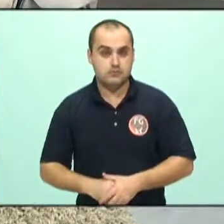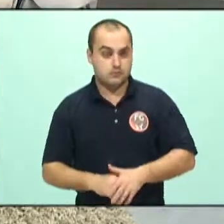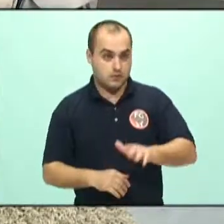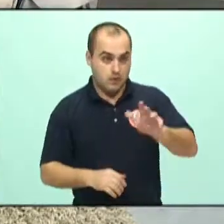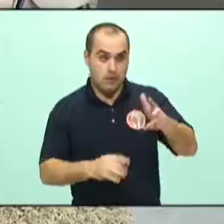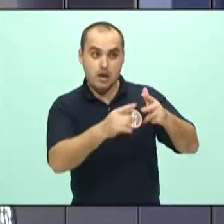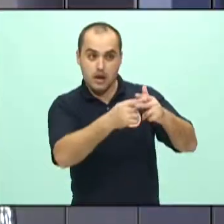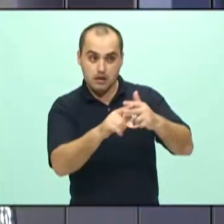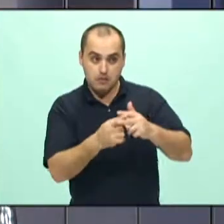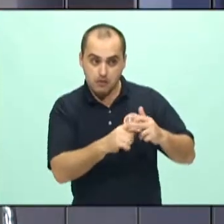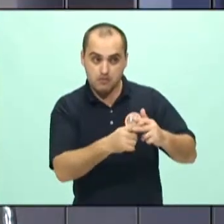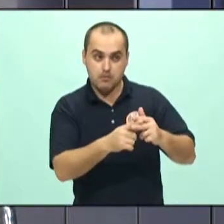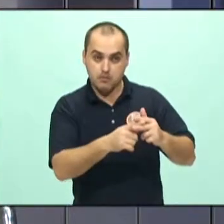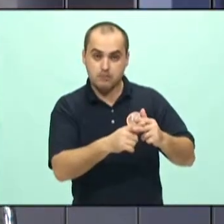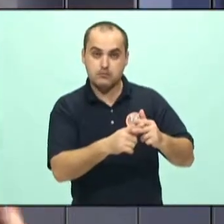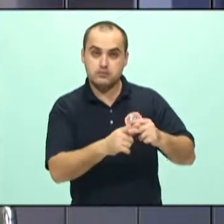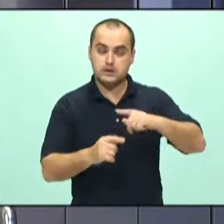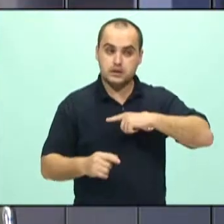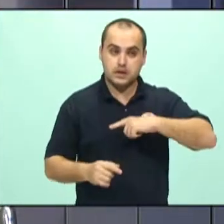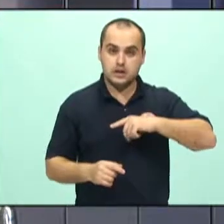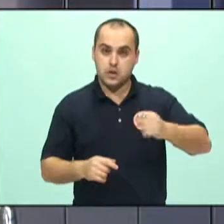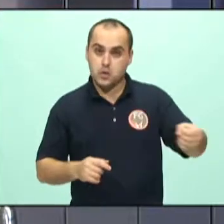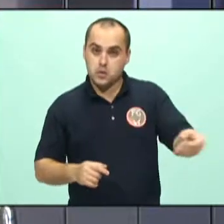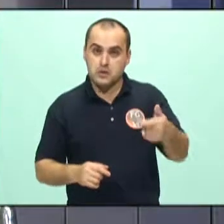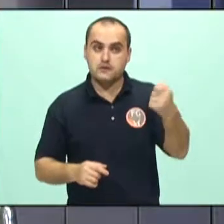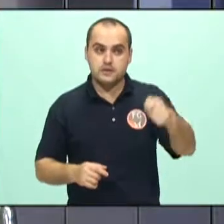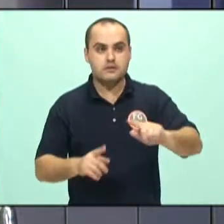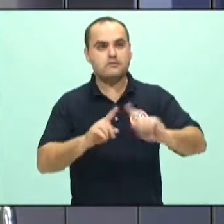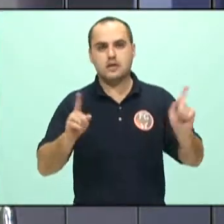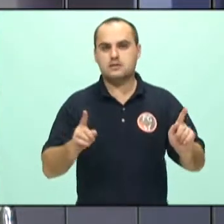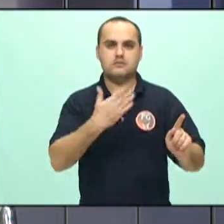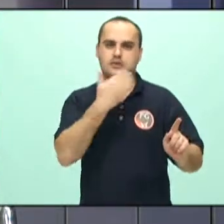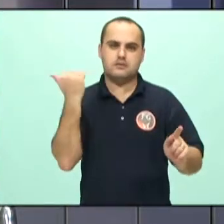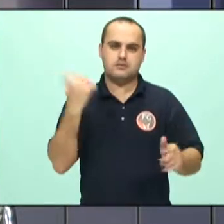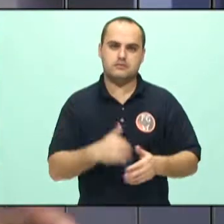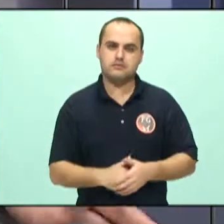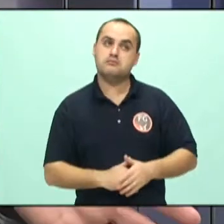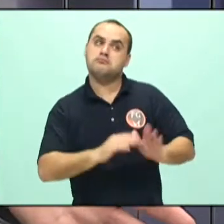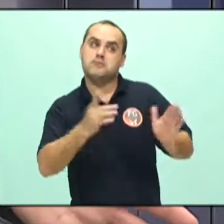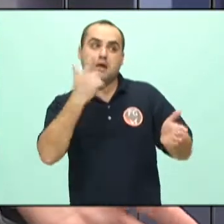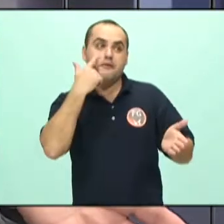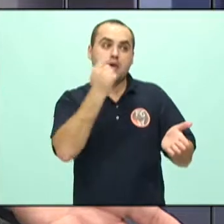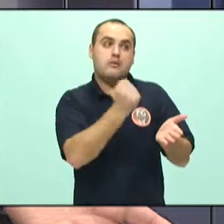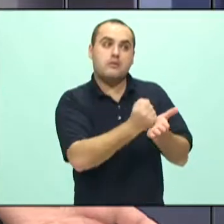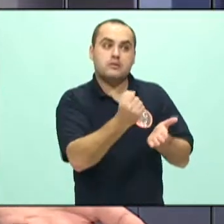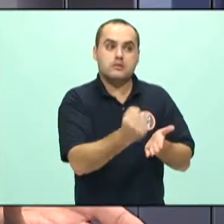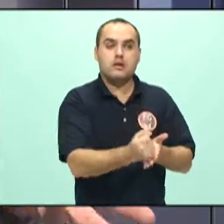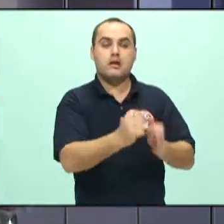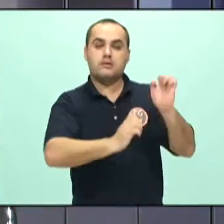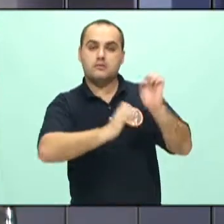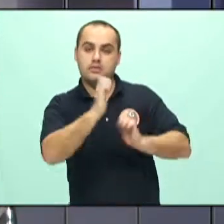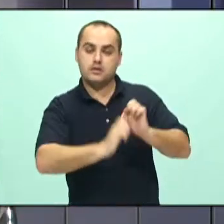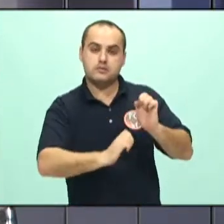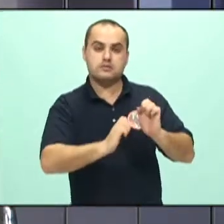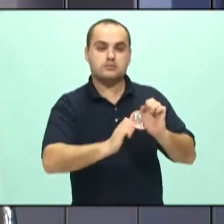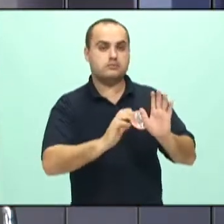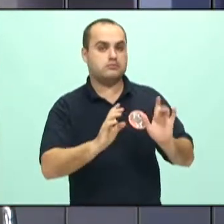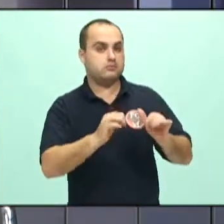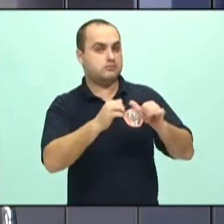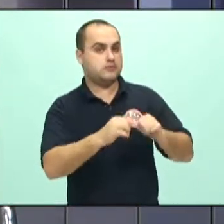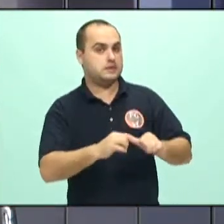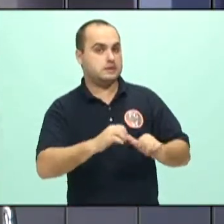equipamento, né? Porque com essa inconstância com relação a uma prorrogação de contrato, a permanência da empresa, a empresa acabou não